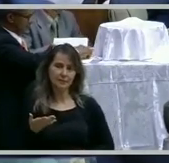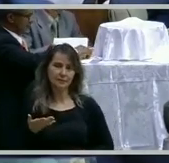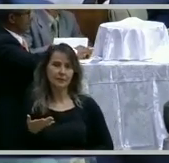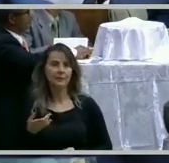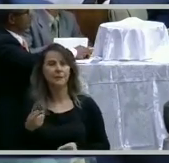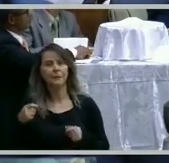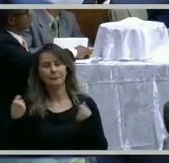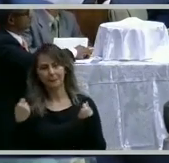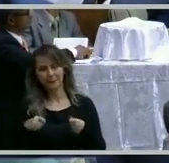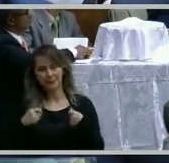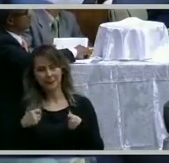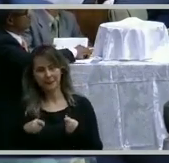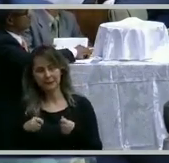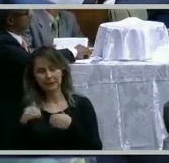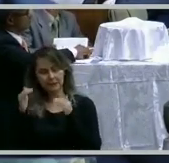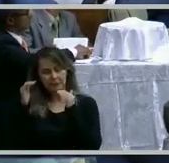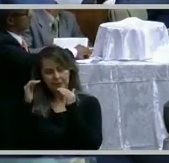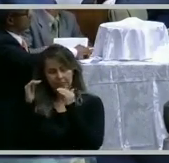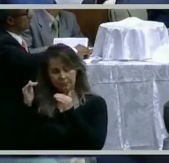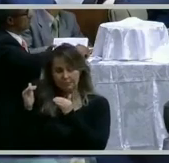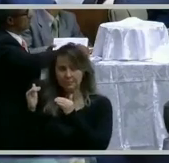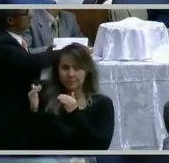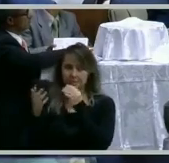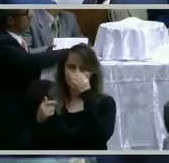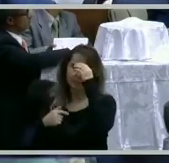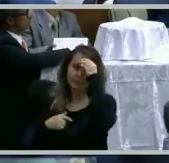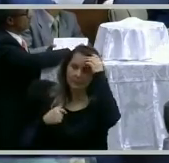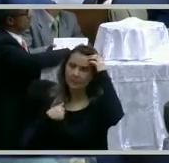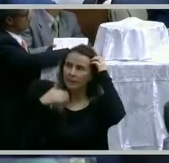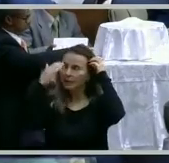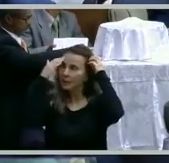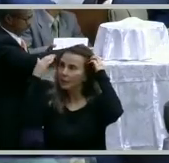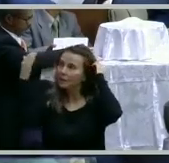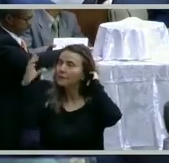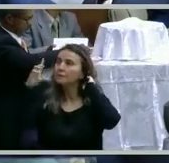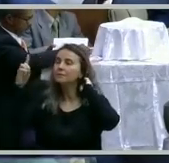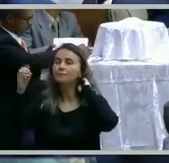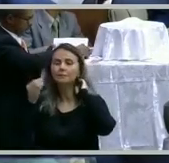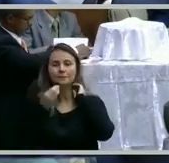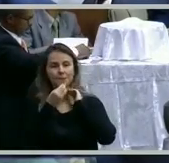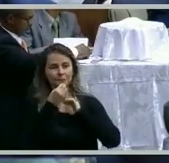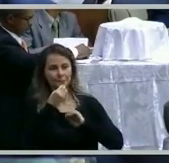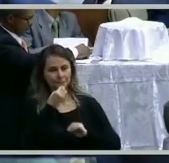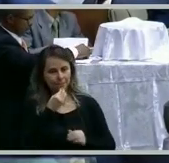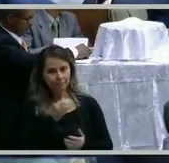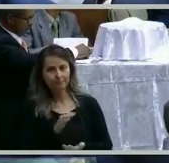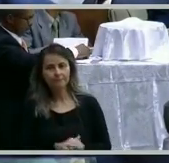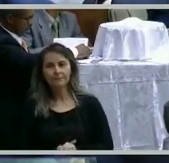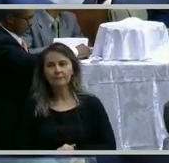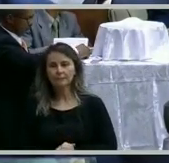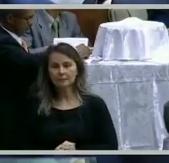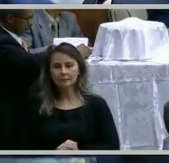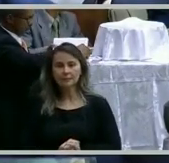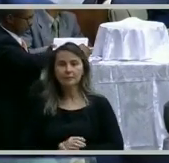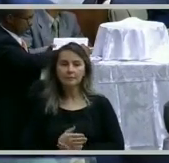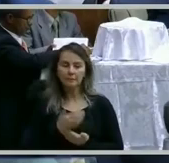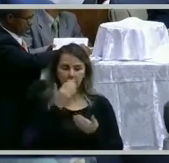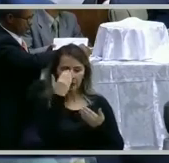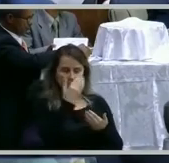tremor. Então eu louvo a Deus por esta oportunidade. Agradeço a Deus e ao